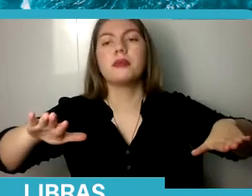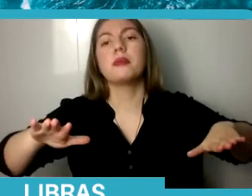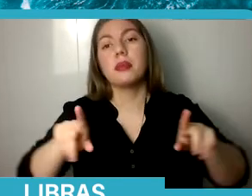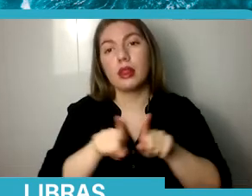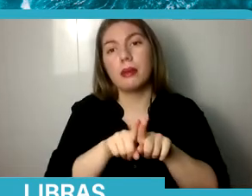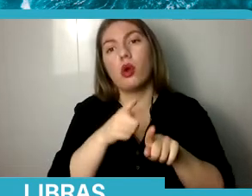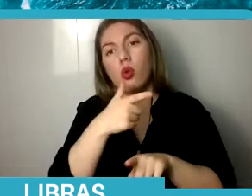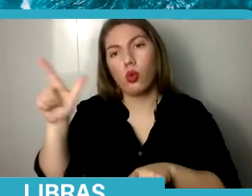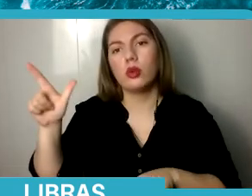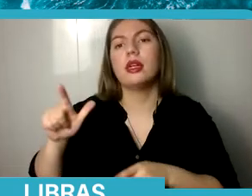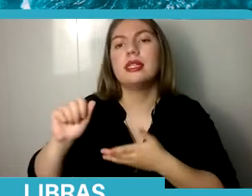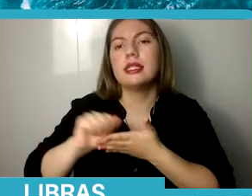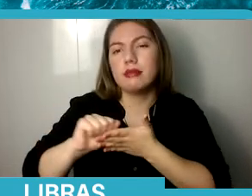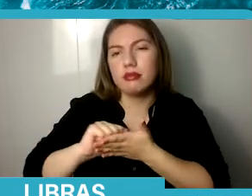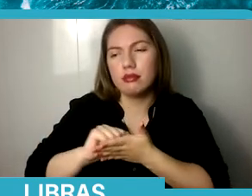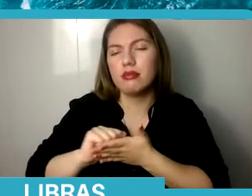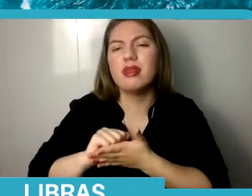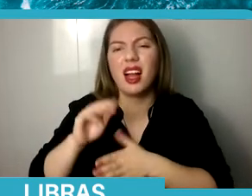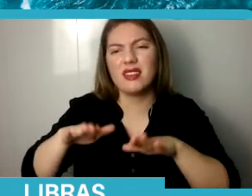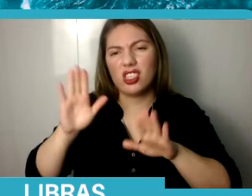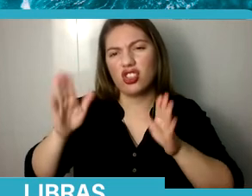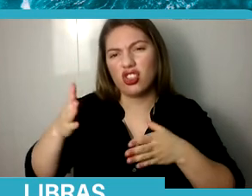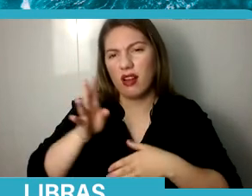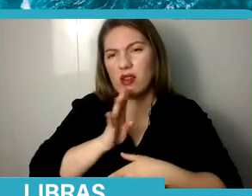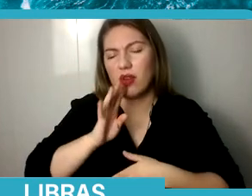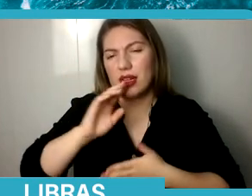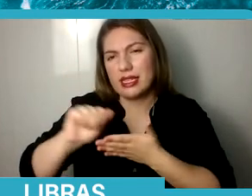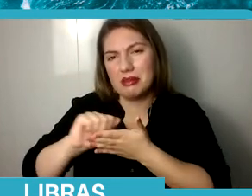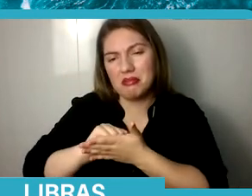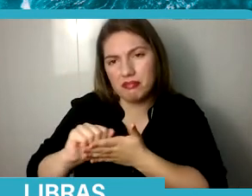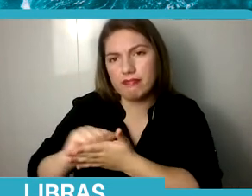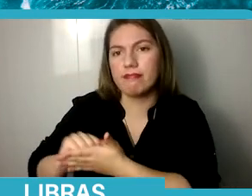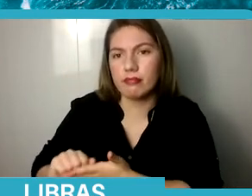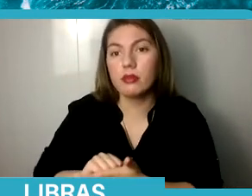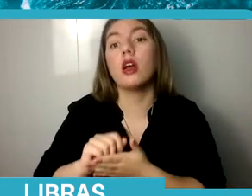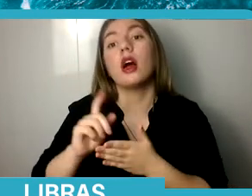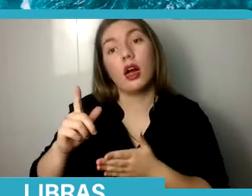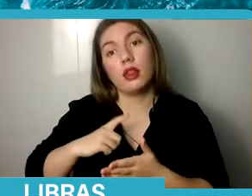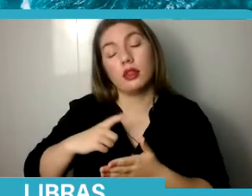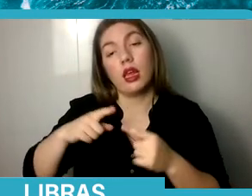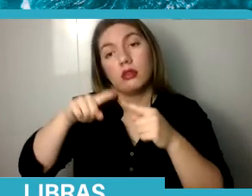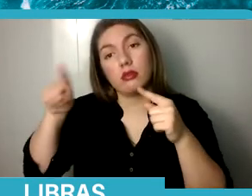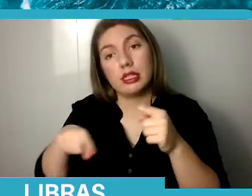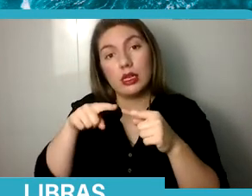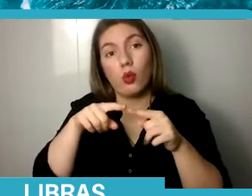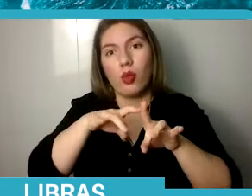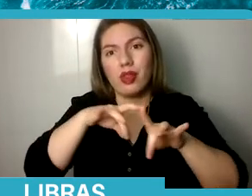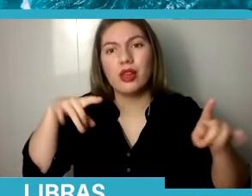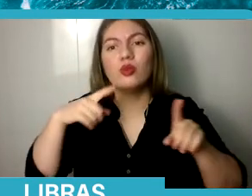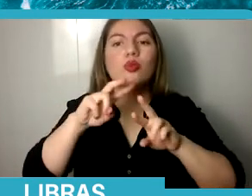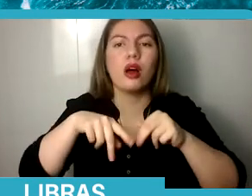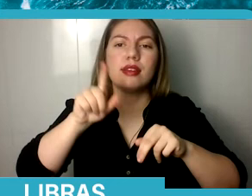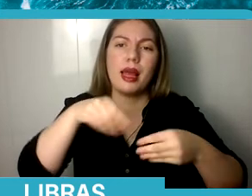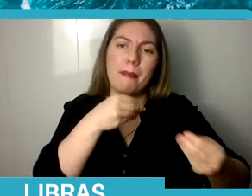esponjas com esfregões convencionais e e ele respeita um círculo técnico porque ele é um Material Plástico